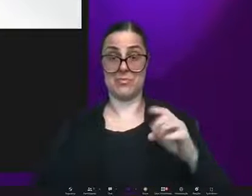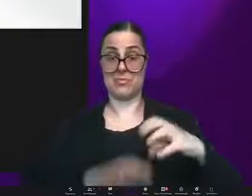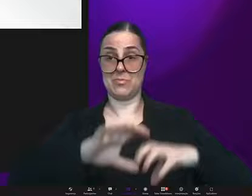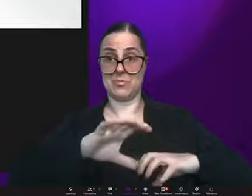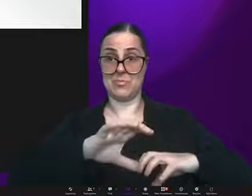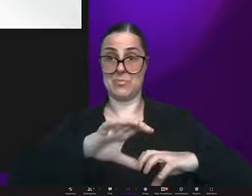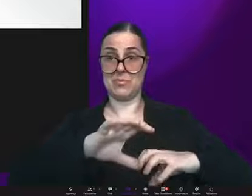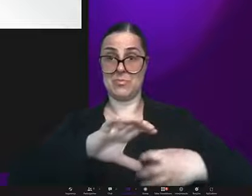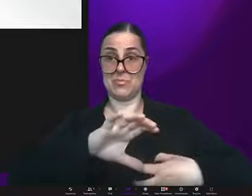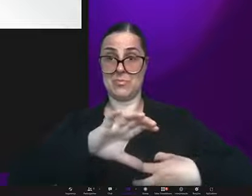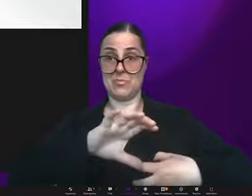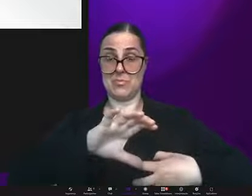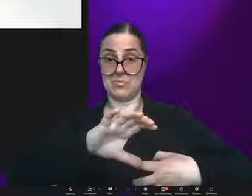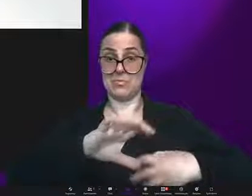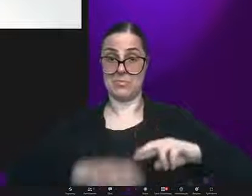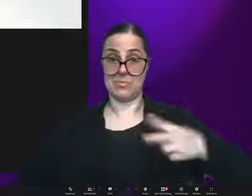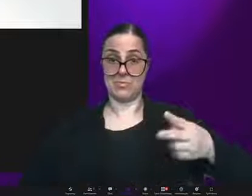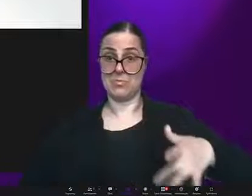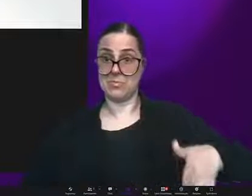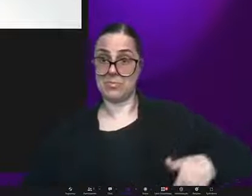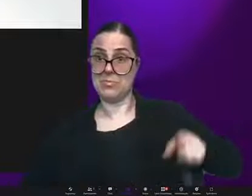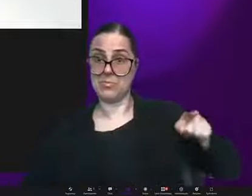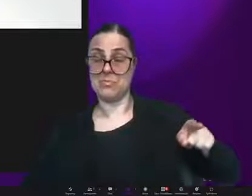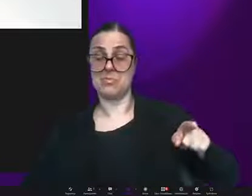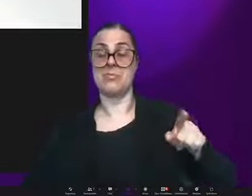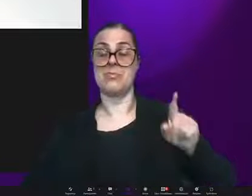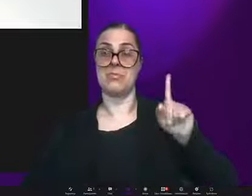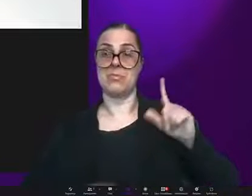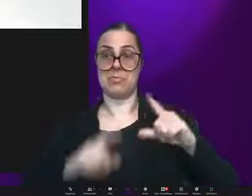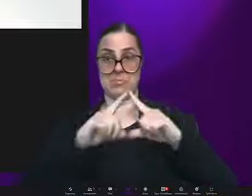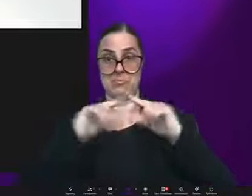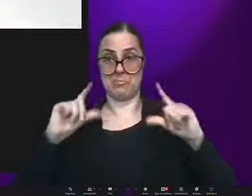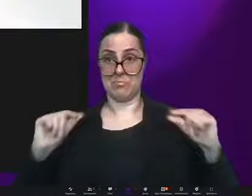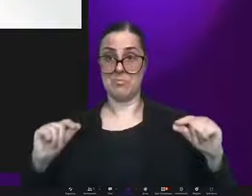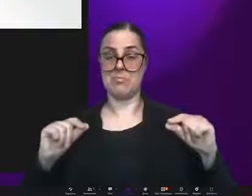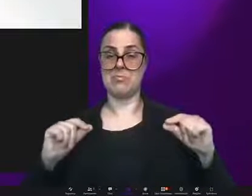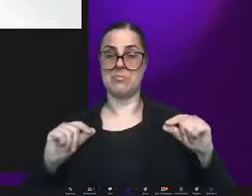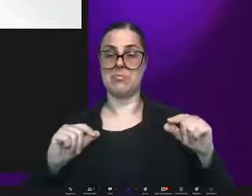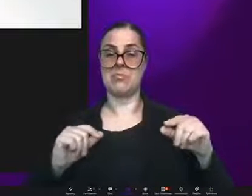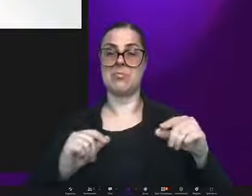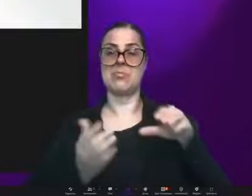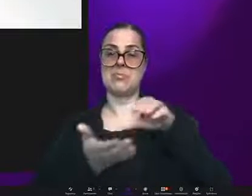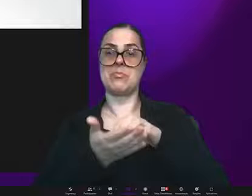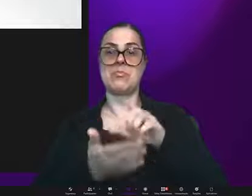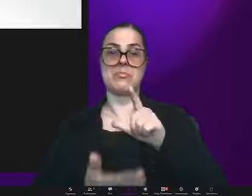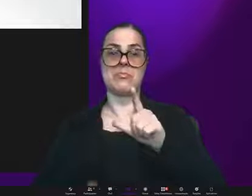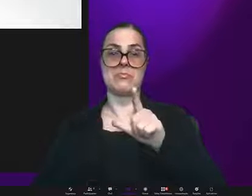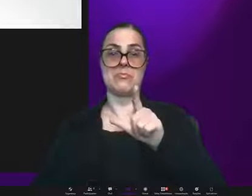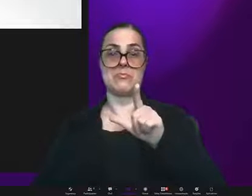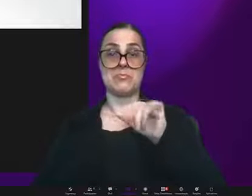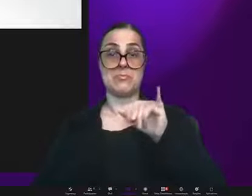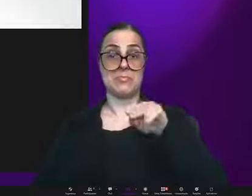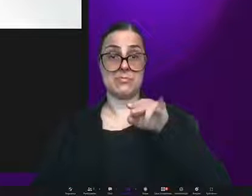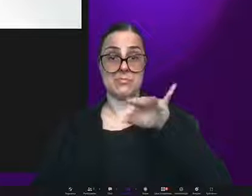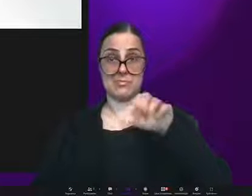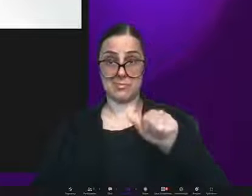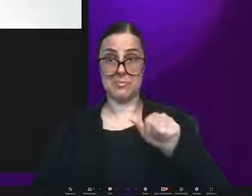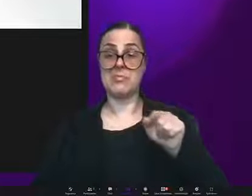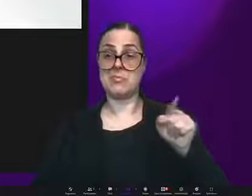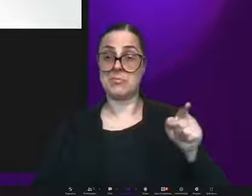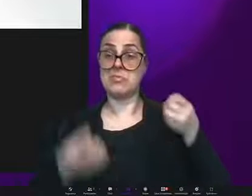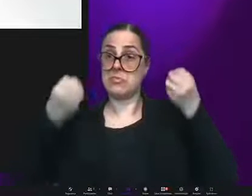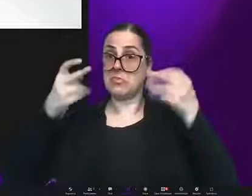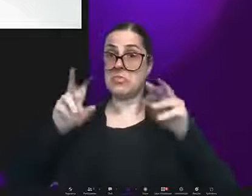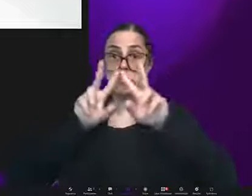Clínica de Doenças Renais de Brasília, e ele vai falar para a gente sobre manejo de diuréticos.